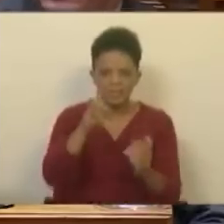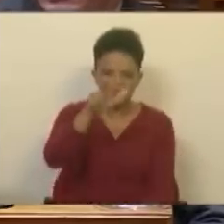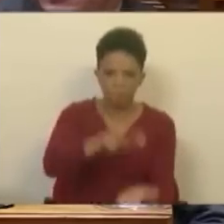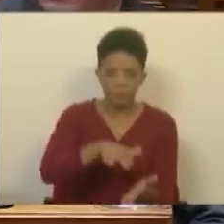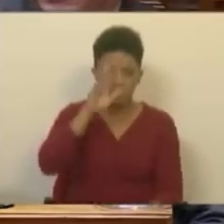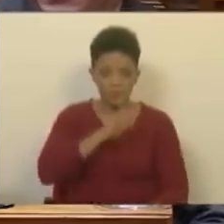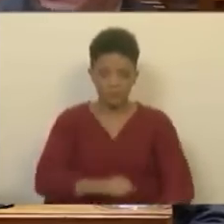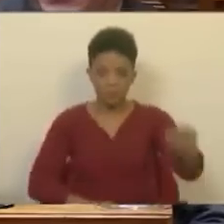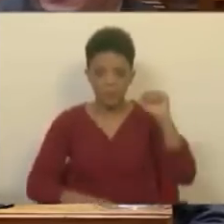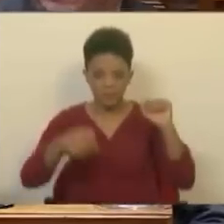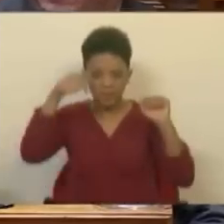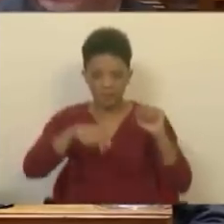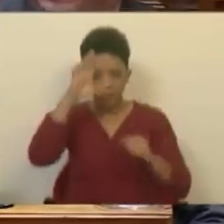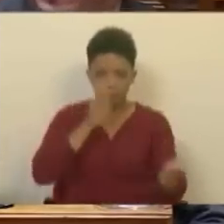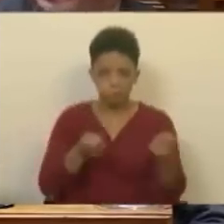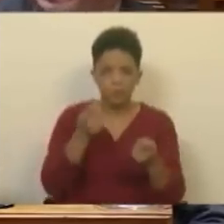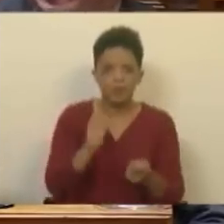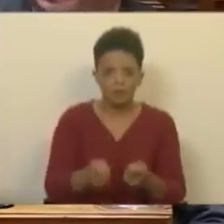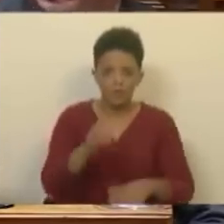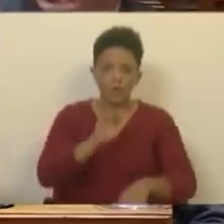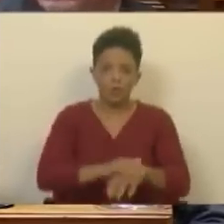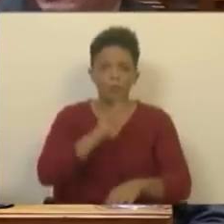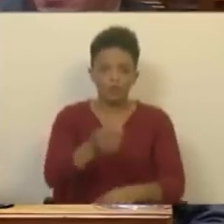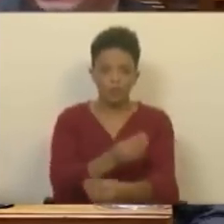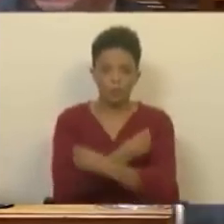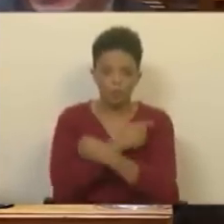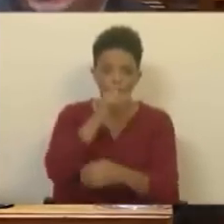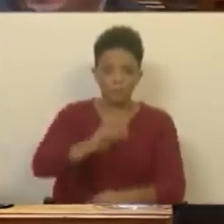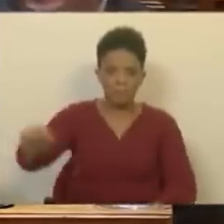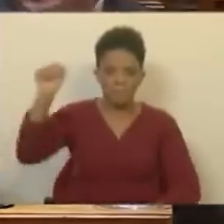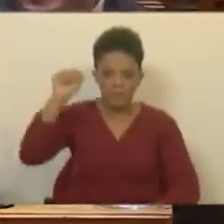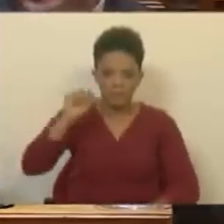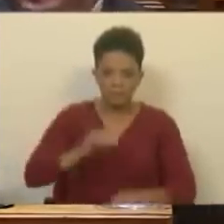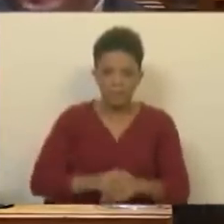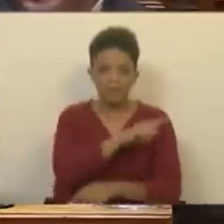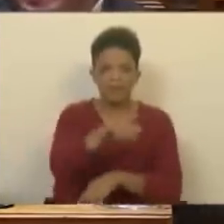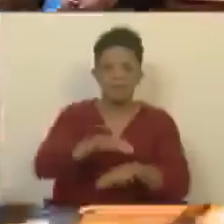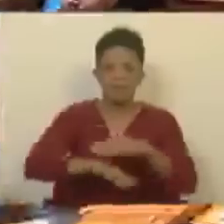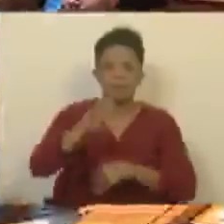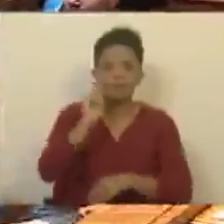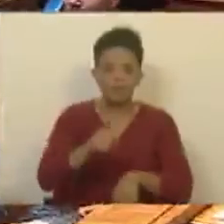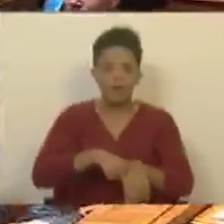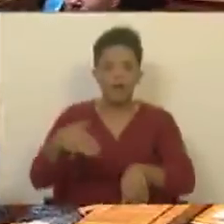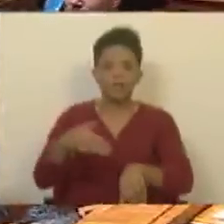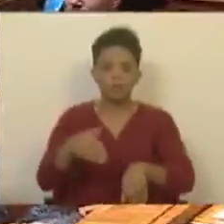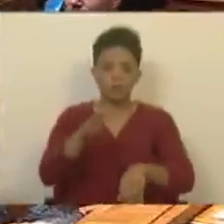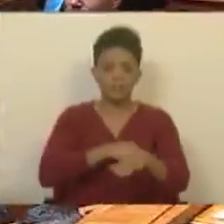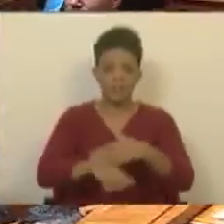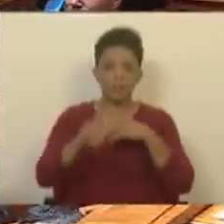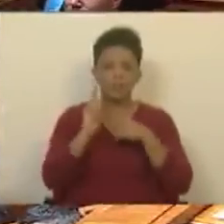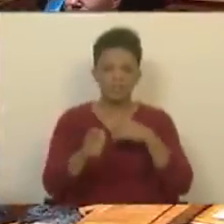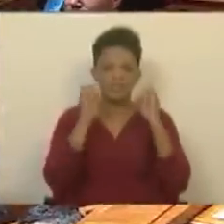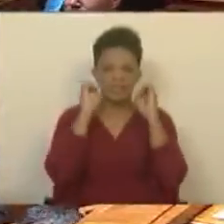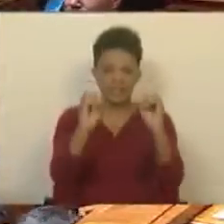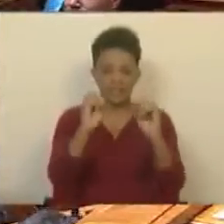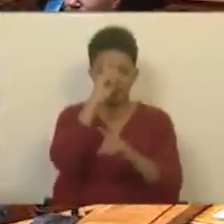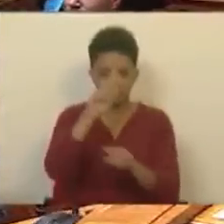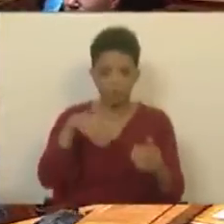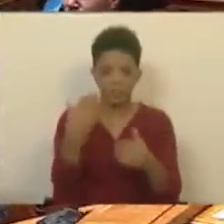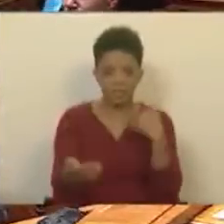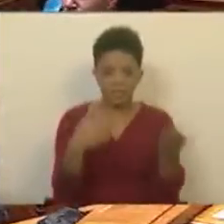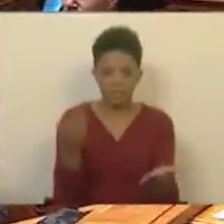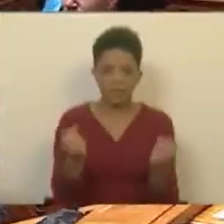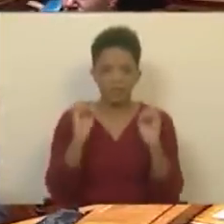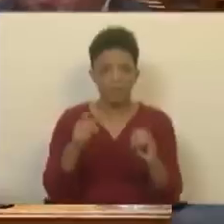socialista está aqui nesta casa a governar hoje a culpa é do bloco de esquerda e do PCP O que é que fizeram durante esse tempo nada não deram nada aos professores